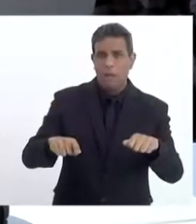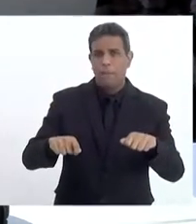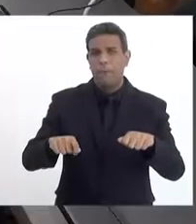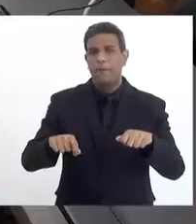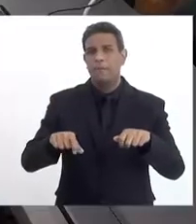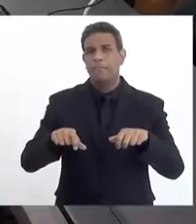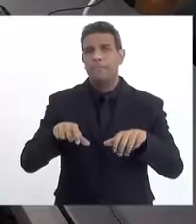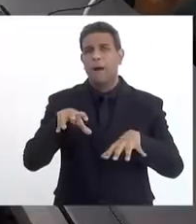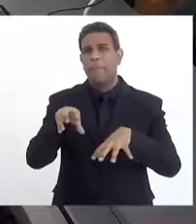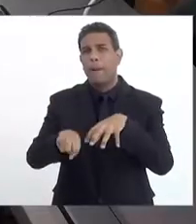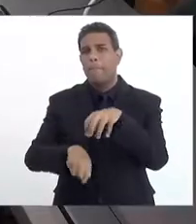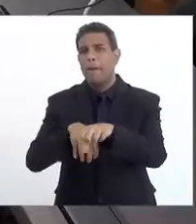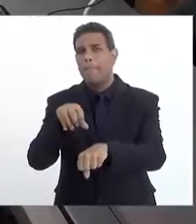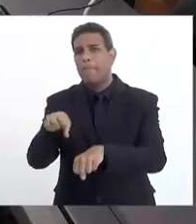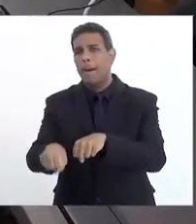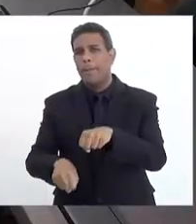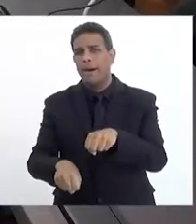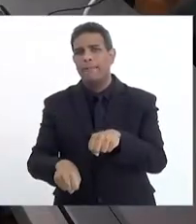Ela já achou aqui.